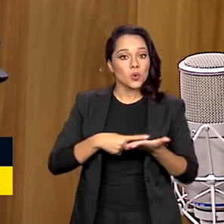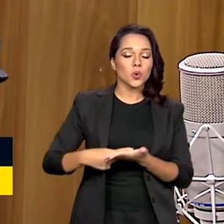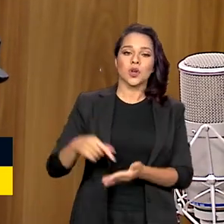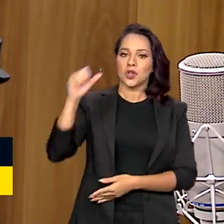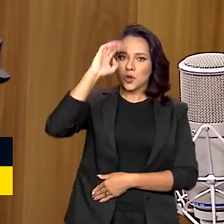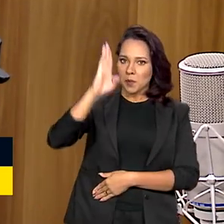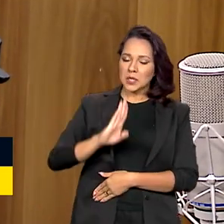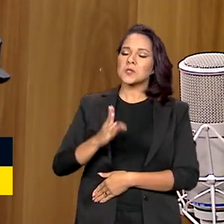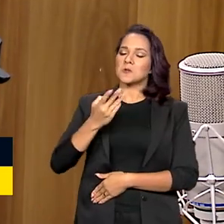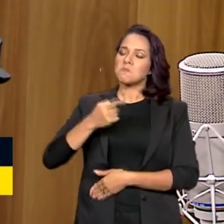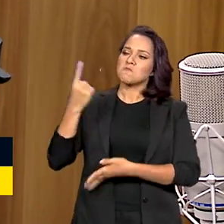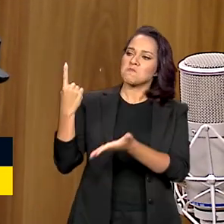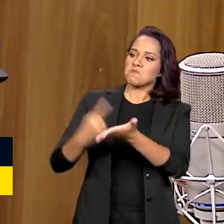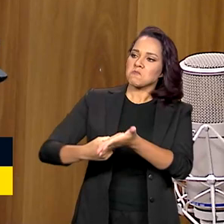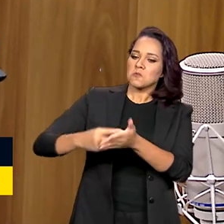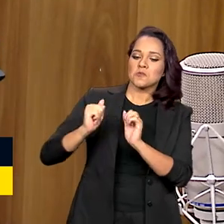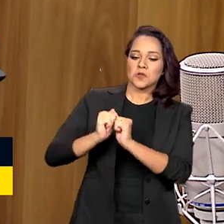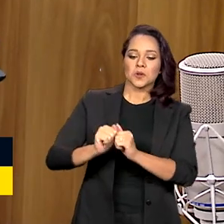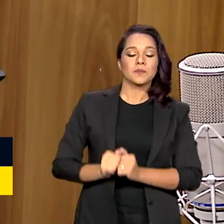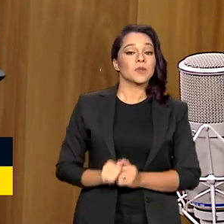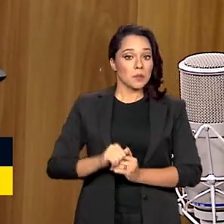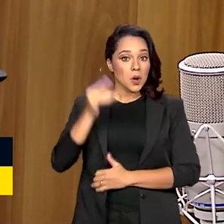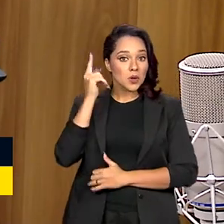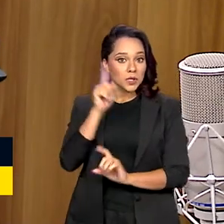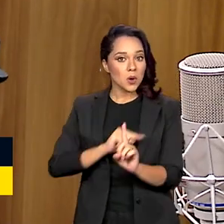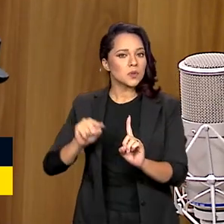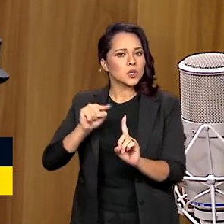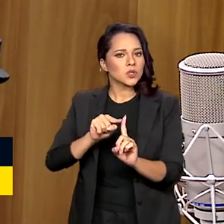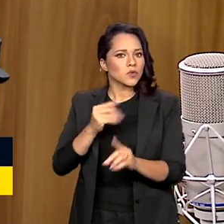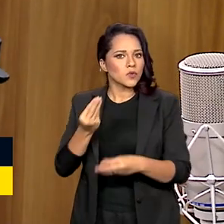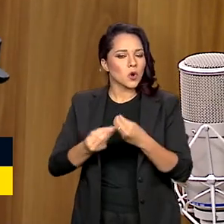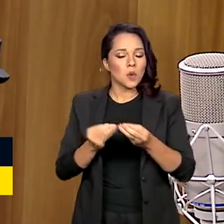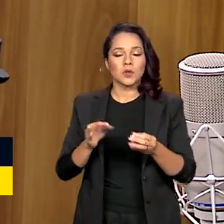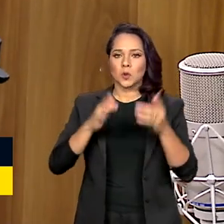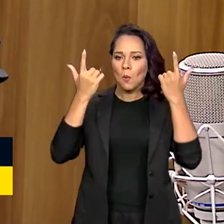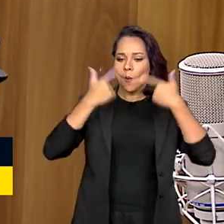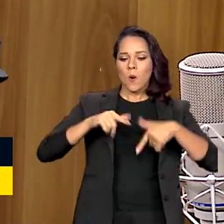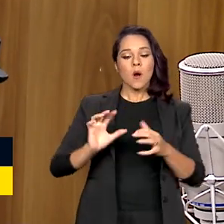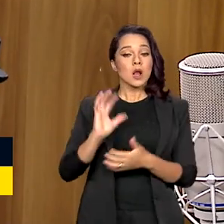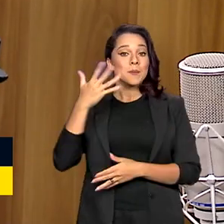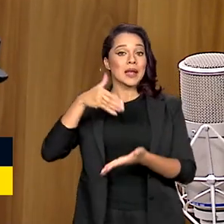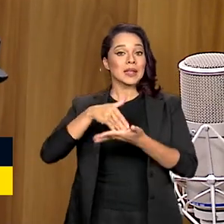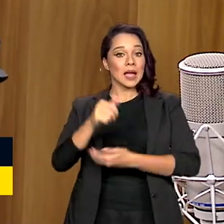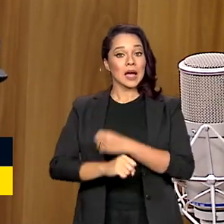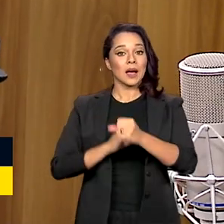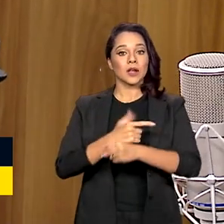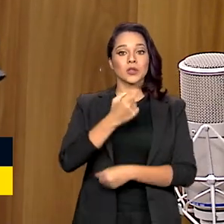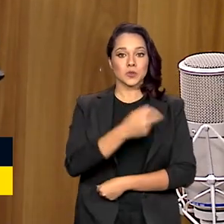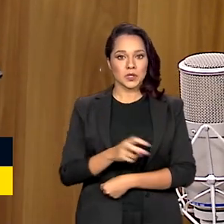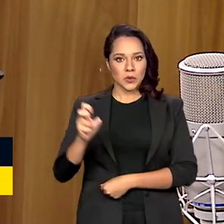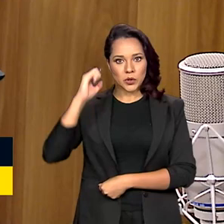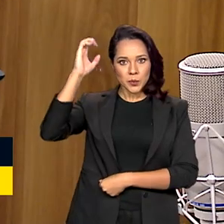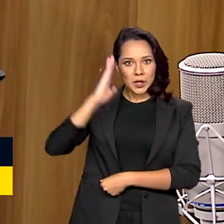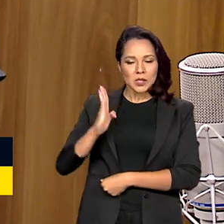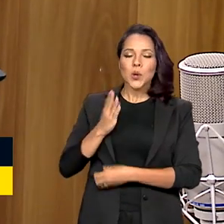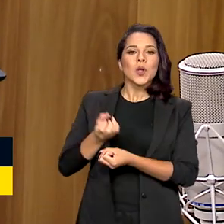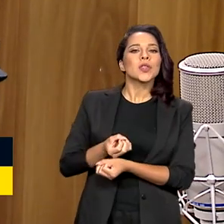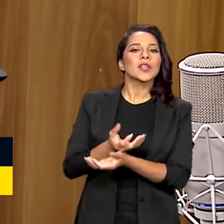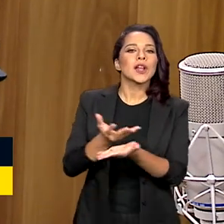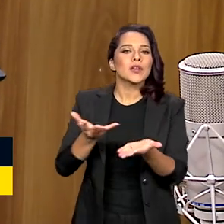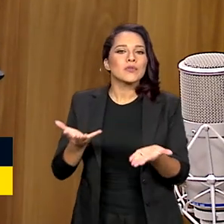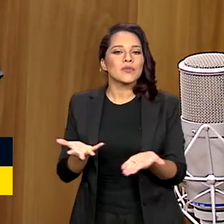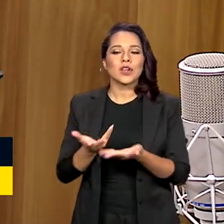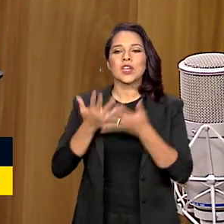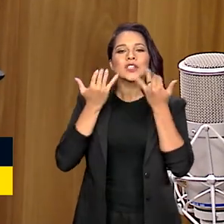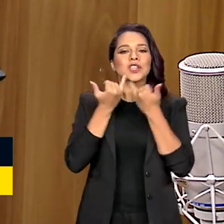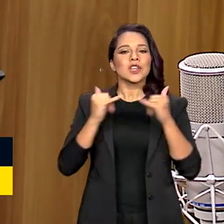faz parte desse compromisso. E para nós atingirmos esse compromisso de neutralidade climática até 2050, o Brasil está levando